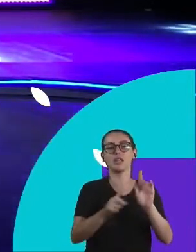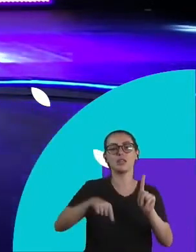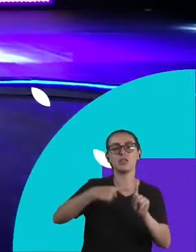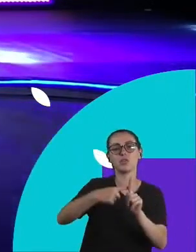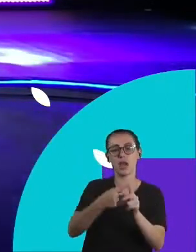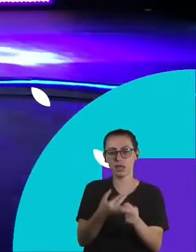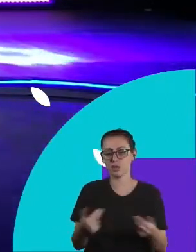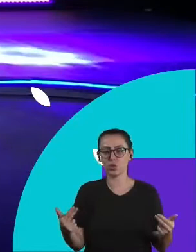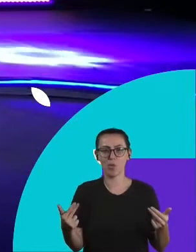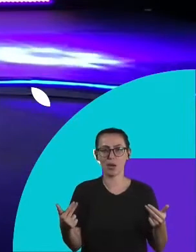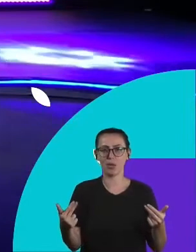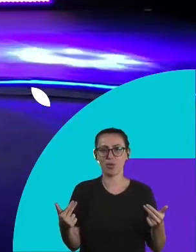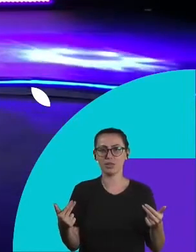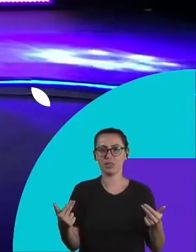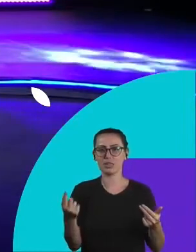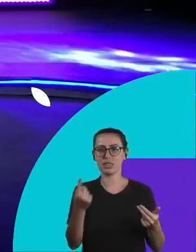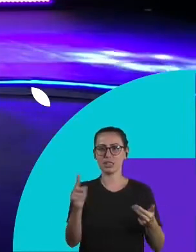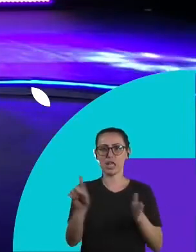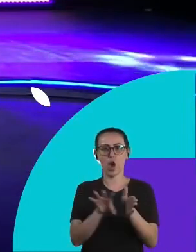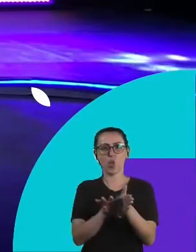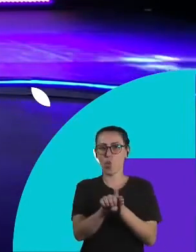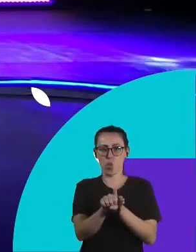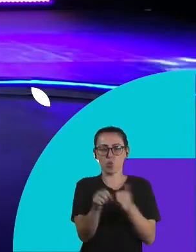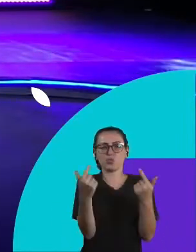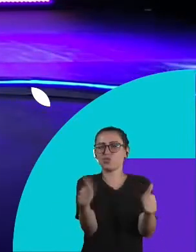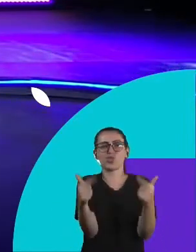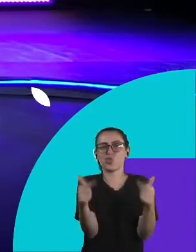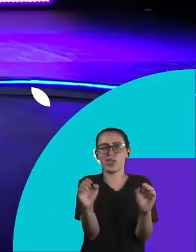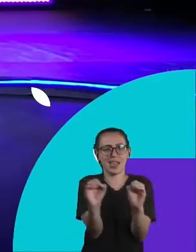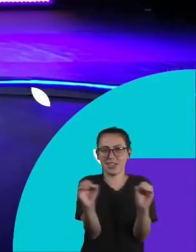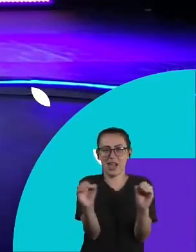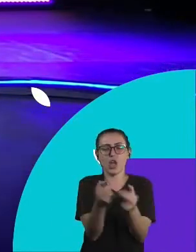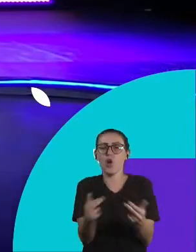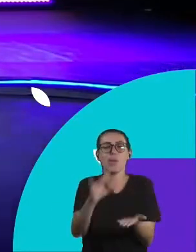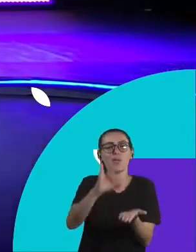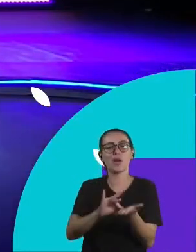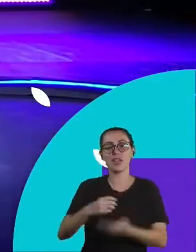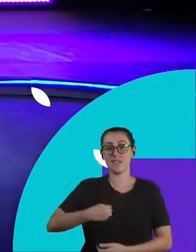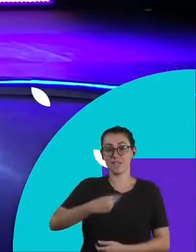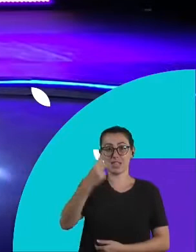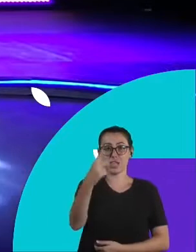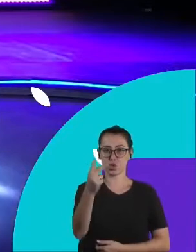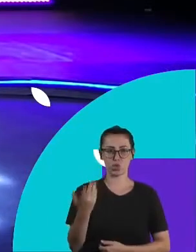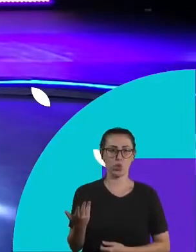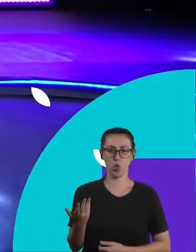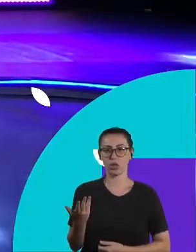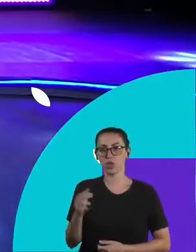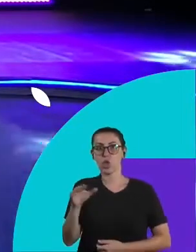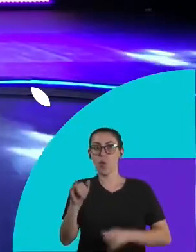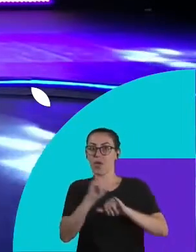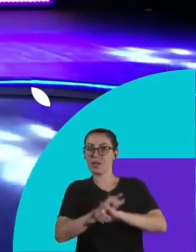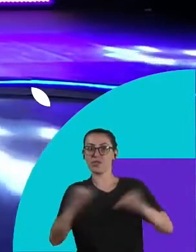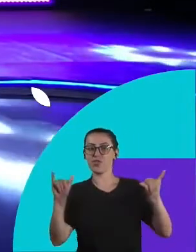não googável, ou seja, um fato sobre vocês, que é uma curiosidade, que vocês nunca divulgaram. Então, aqui